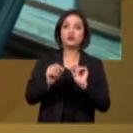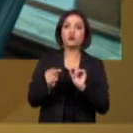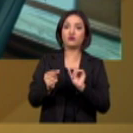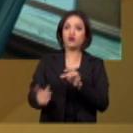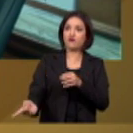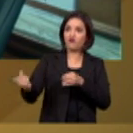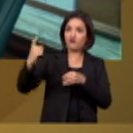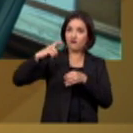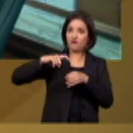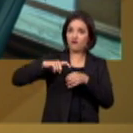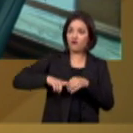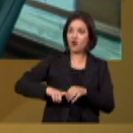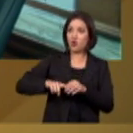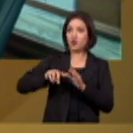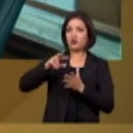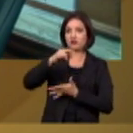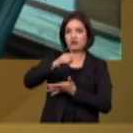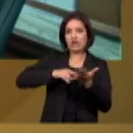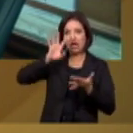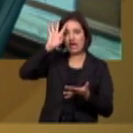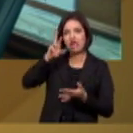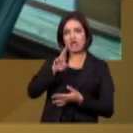da resolução